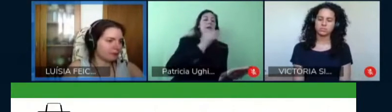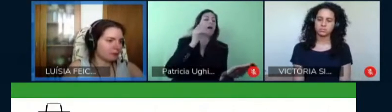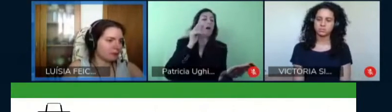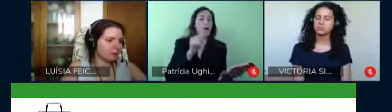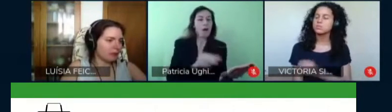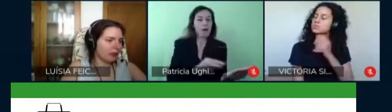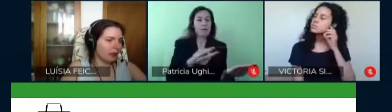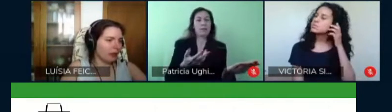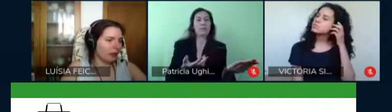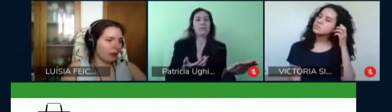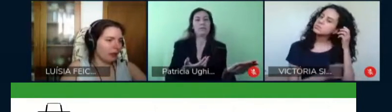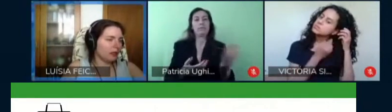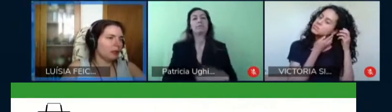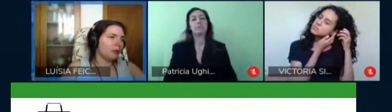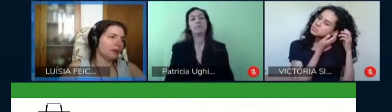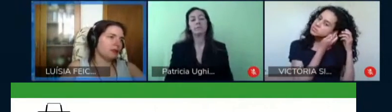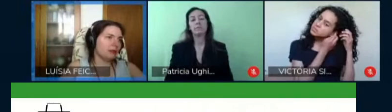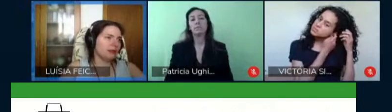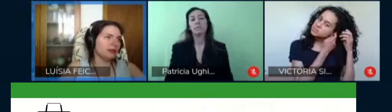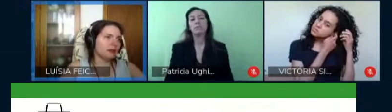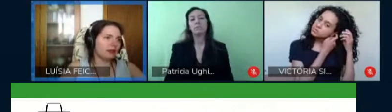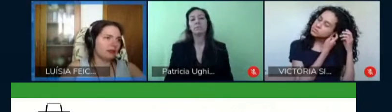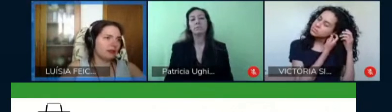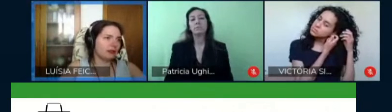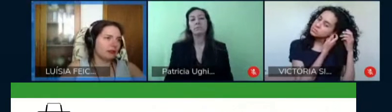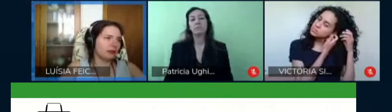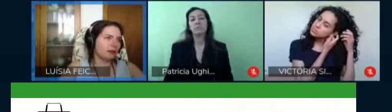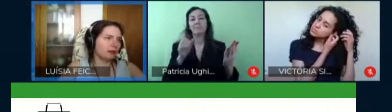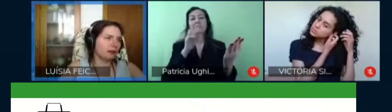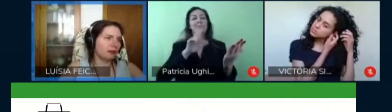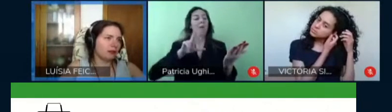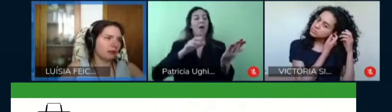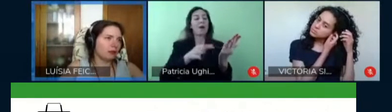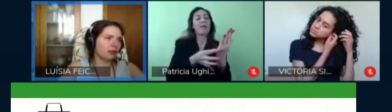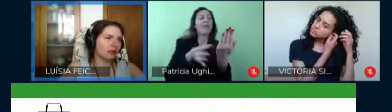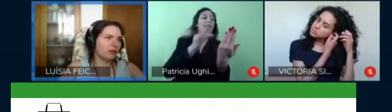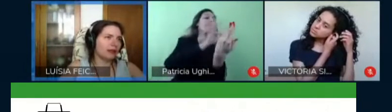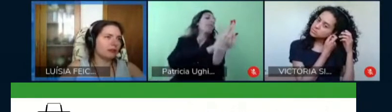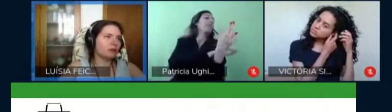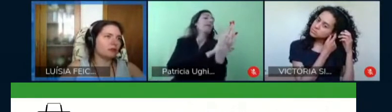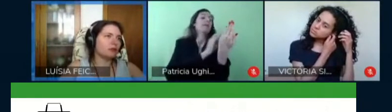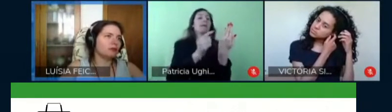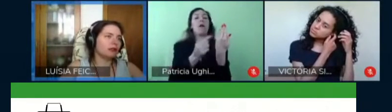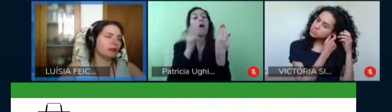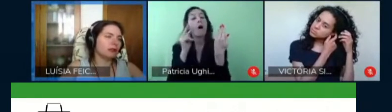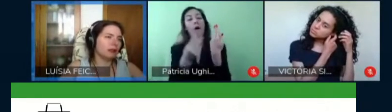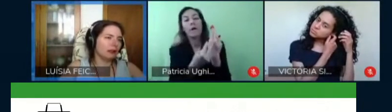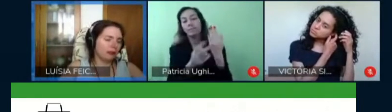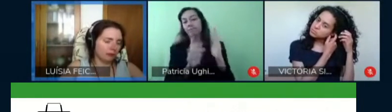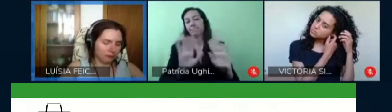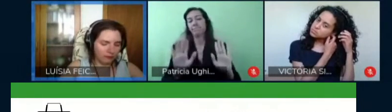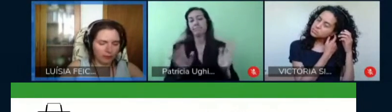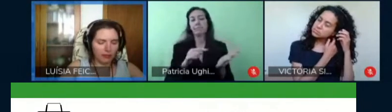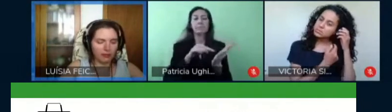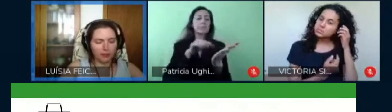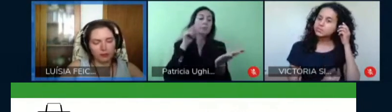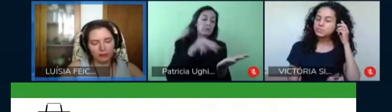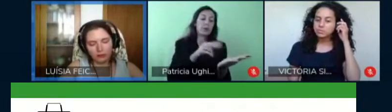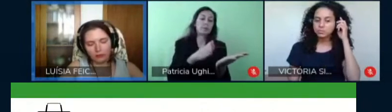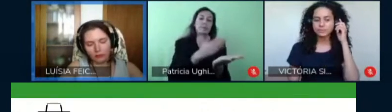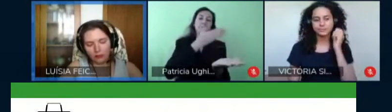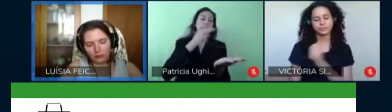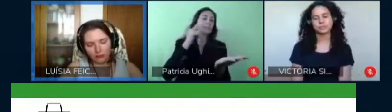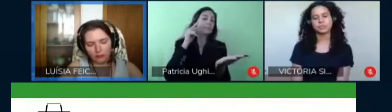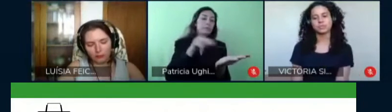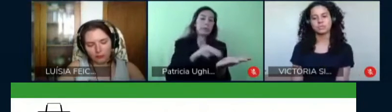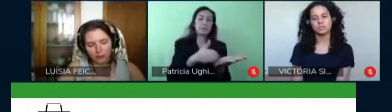atrás. E depois, se tu precisar fazer a impressão frente e verso, a